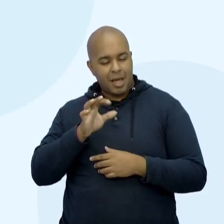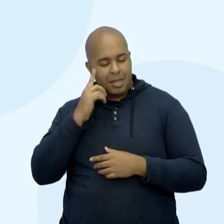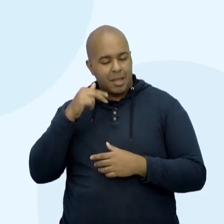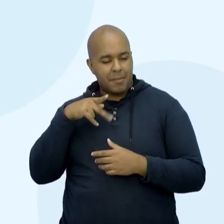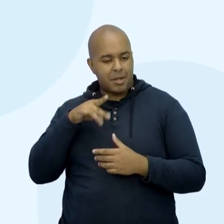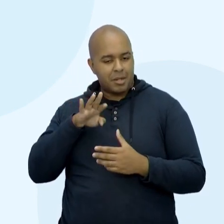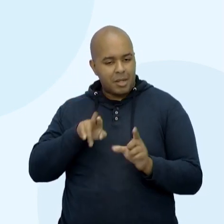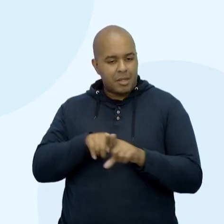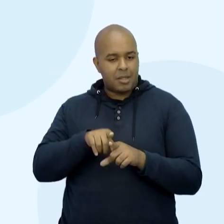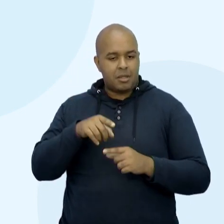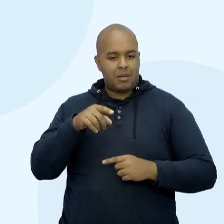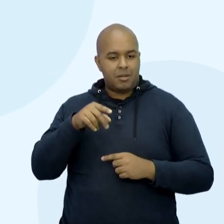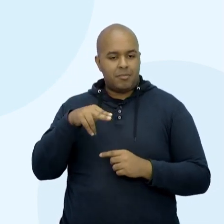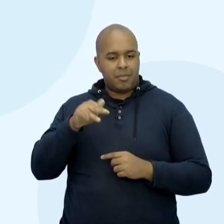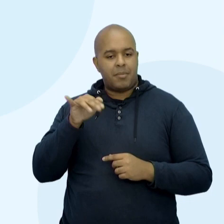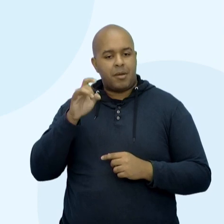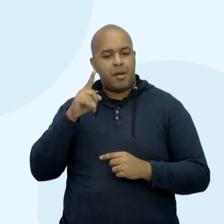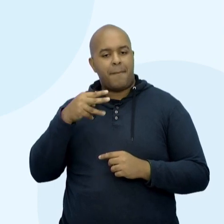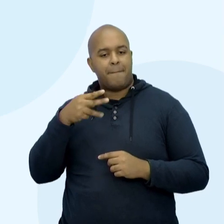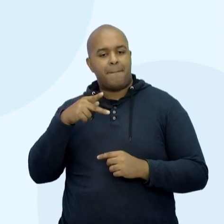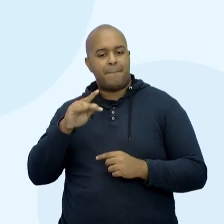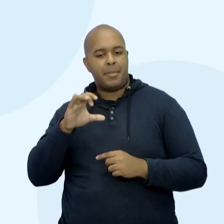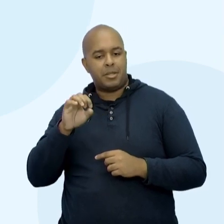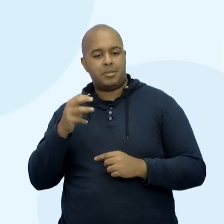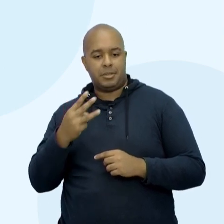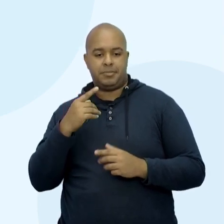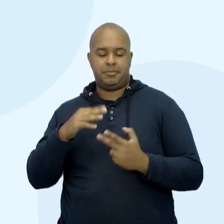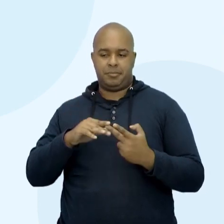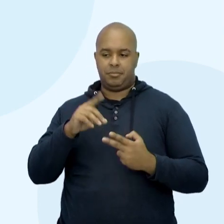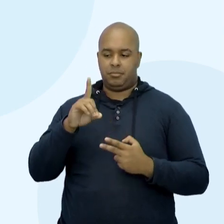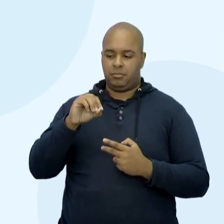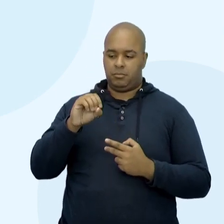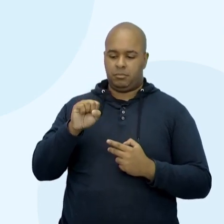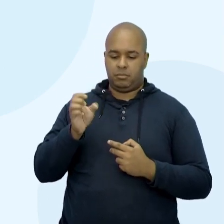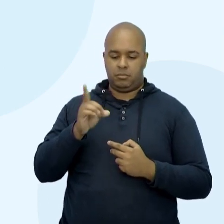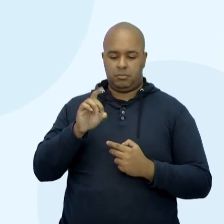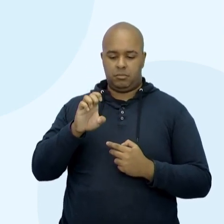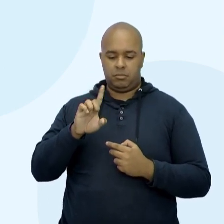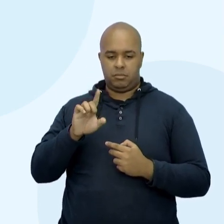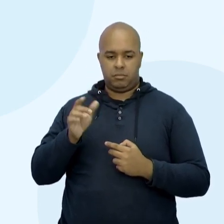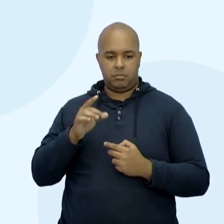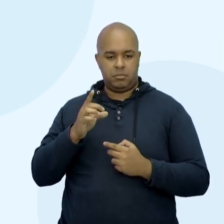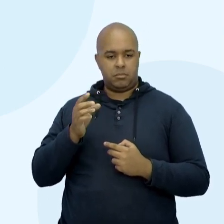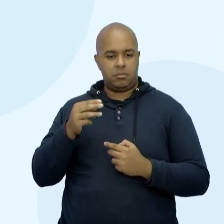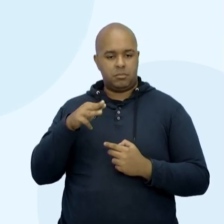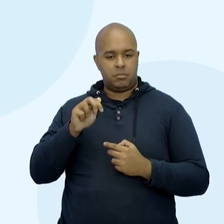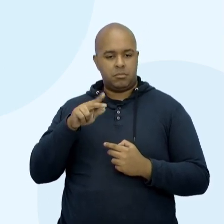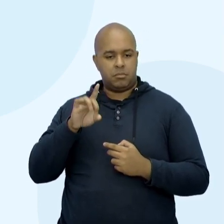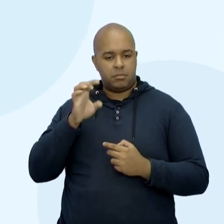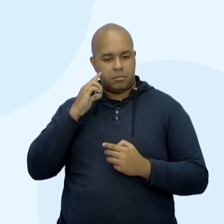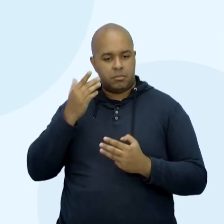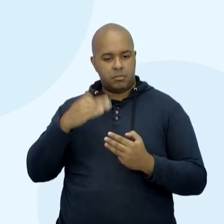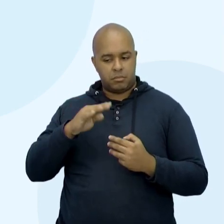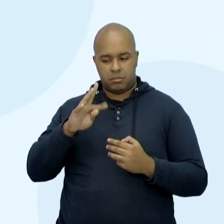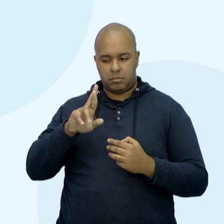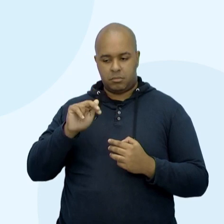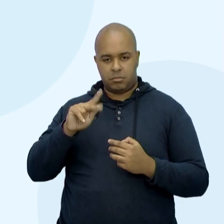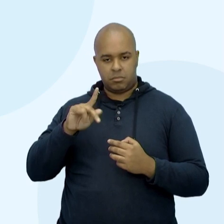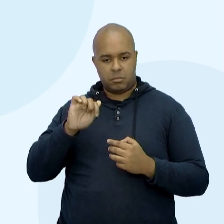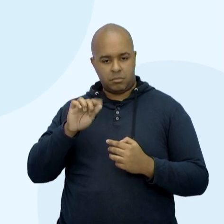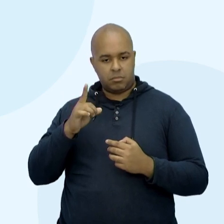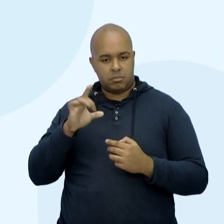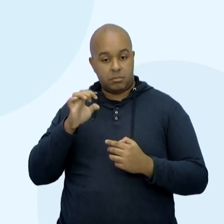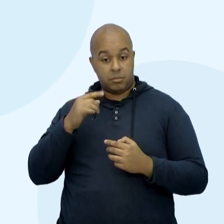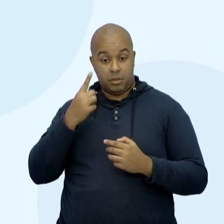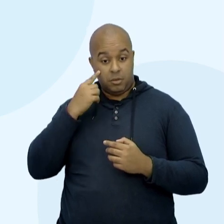Mãe é uma Peça, Os 10 Mandamentos, Tropa de Elite. Filmes de 2010 para cá. Ou seja,